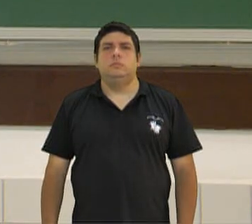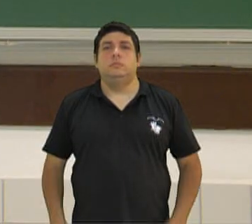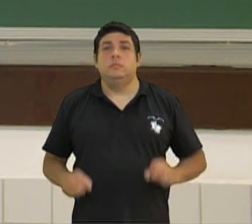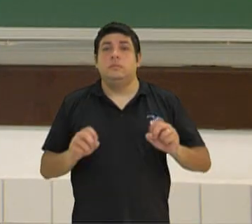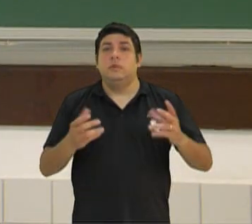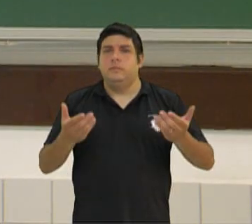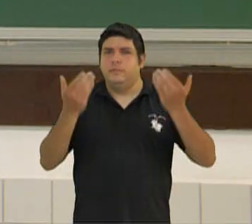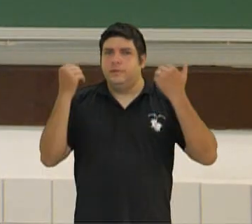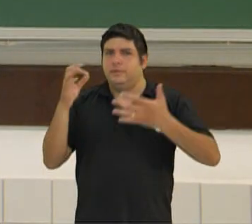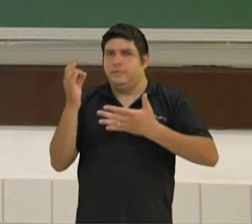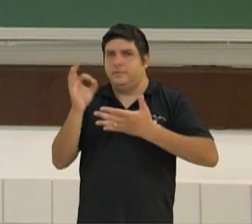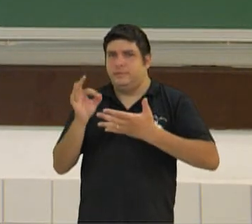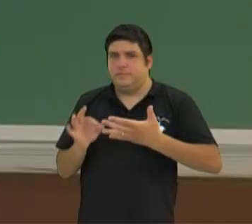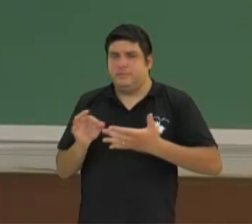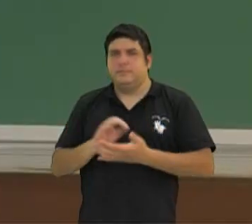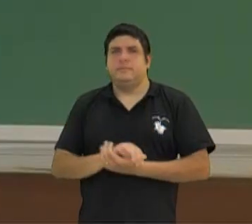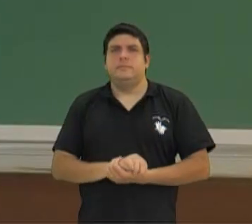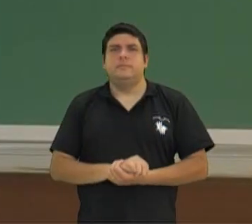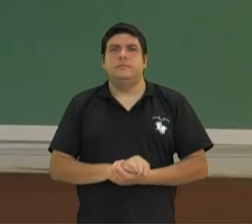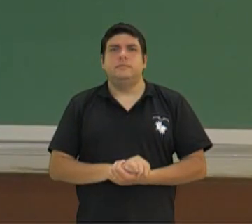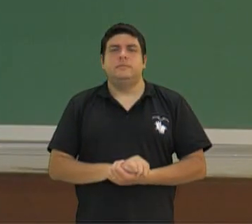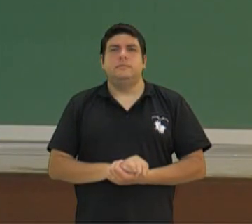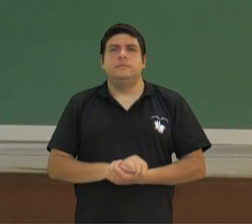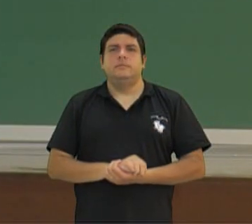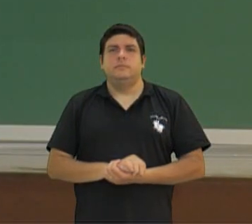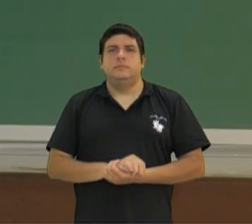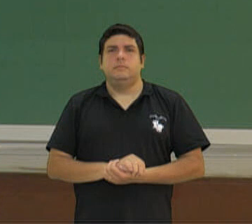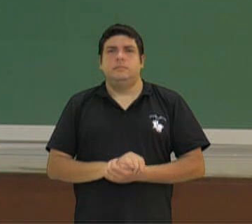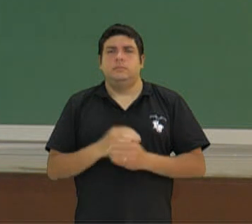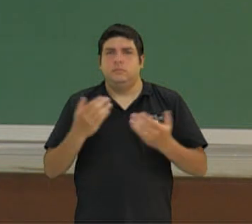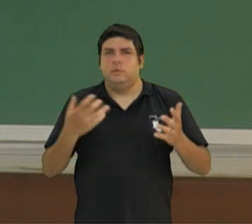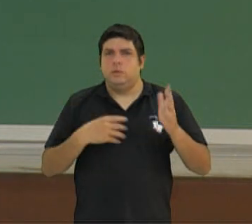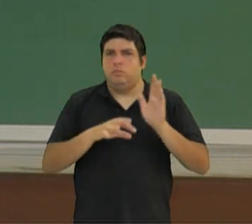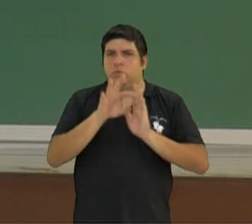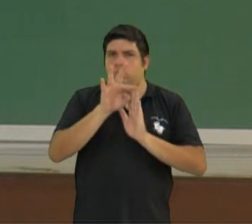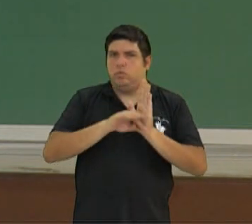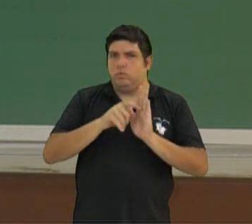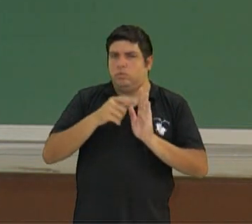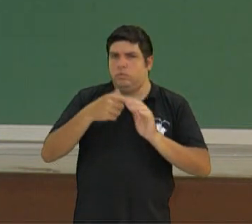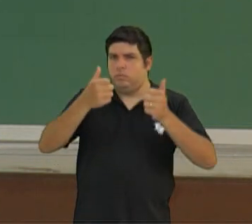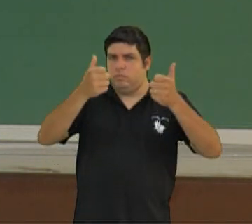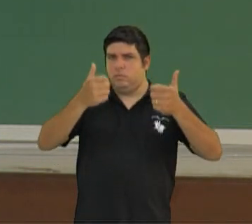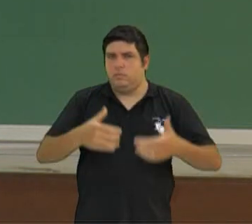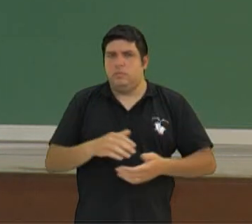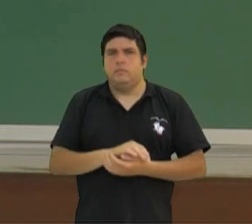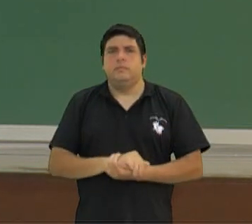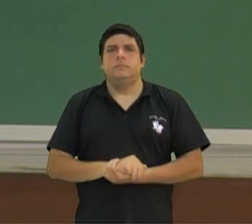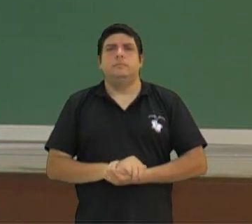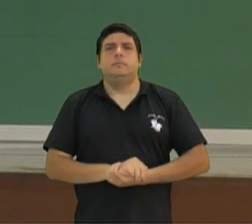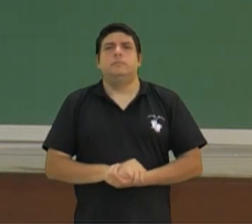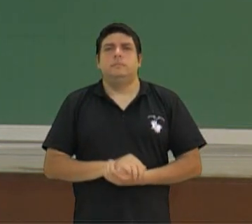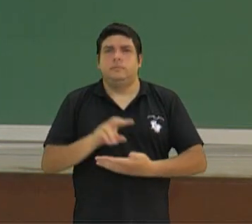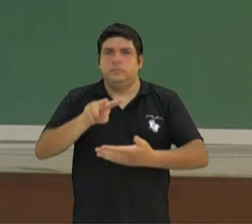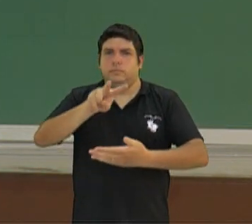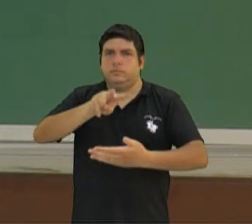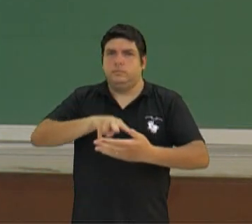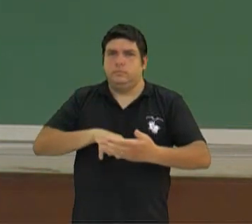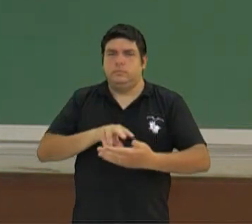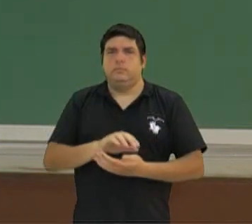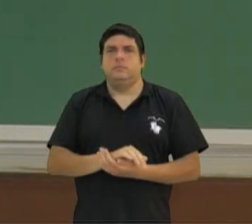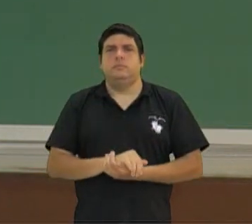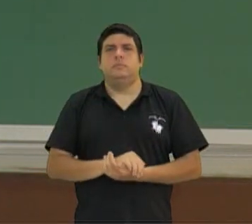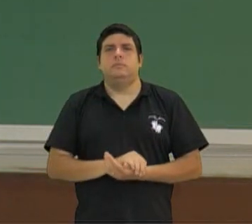Vamos corrigir o nosso exercício aqui, pessoal? Então, olha só. Então, o texto diz: The Valentine's Day tradition has evolved,